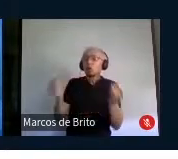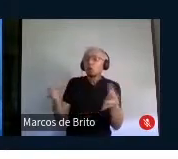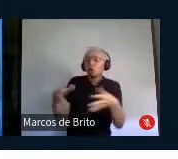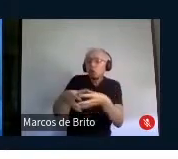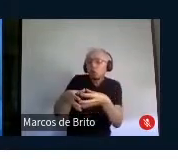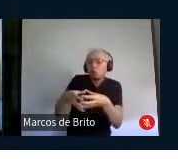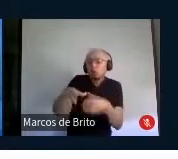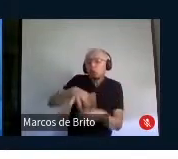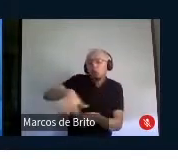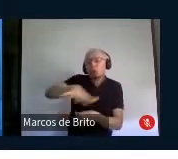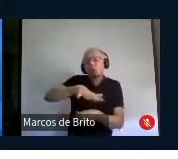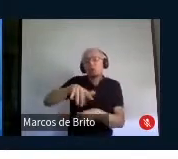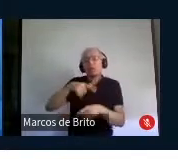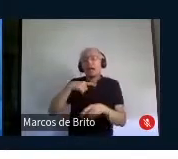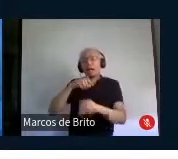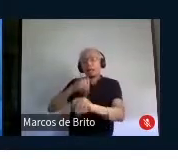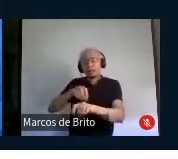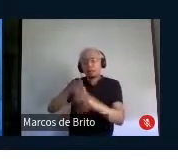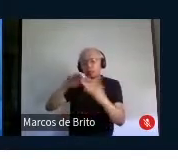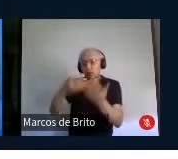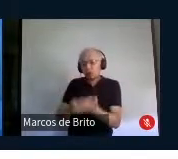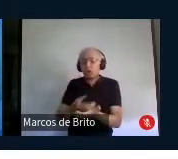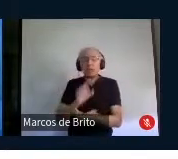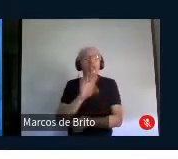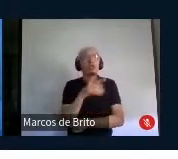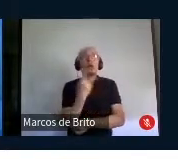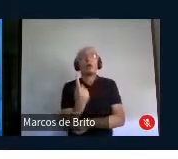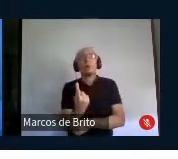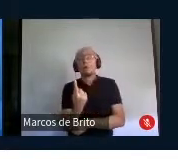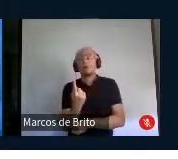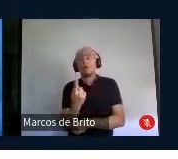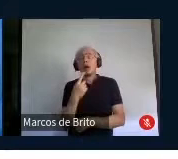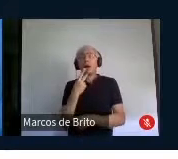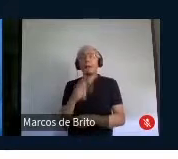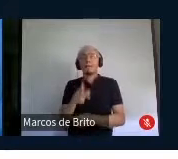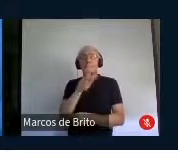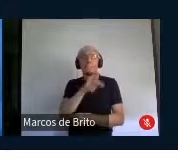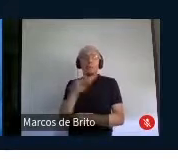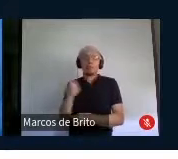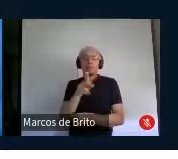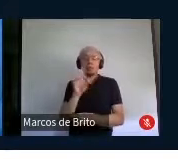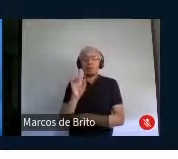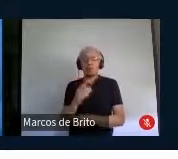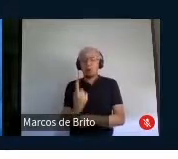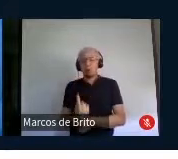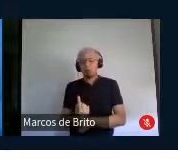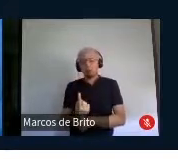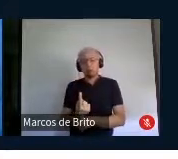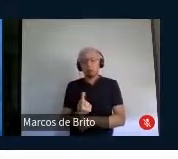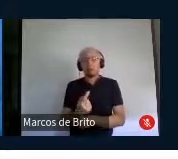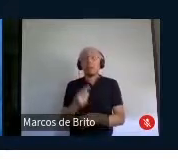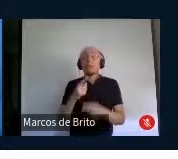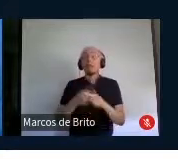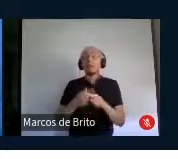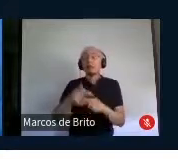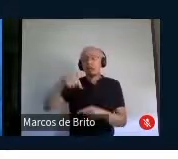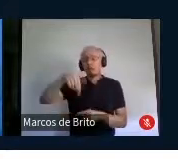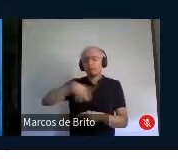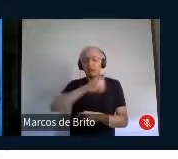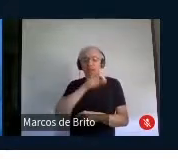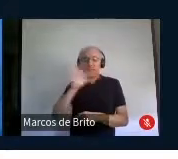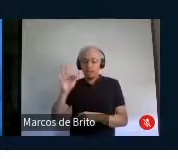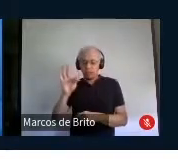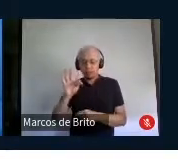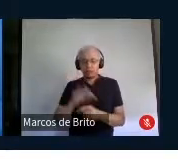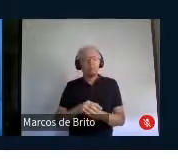aula. Apenas um fala só a palavra professor aqui embaixo. Por quê? No Distrito Federal,